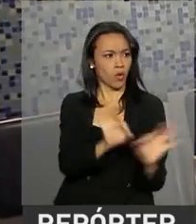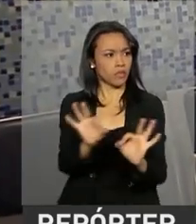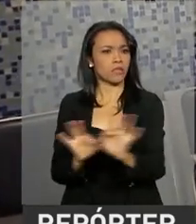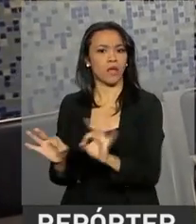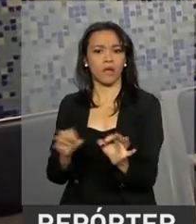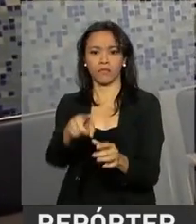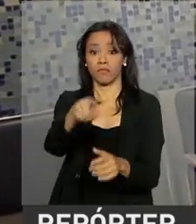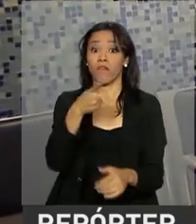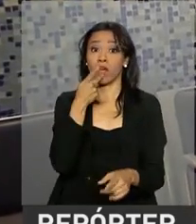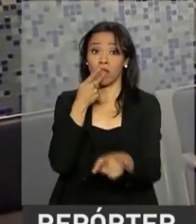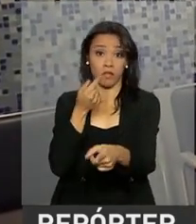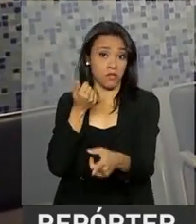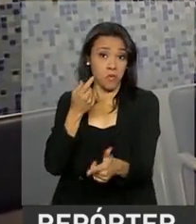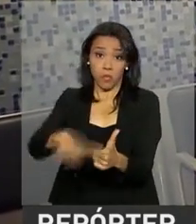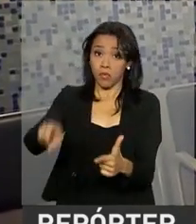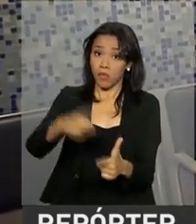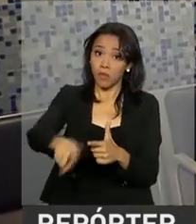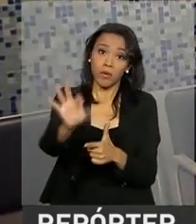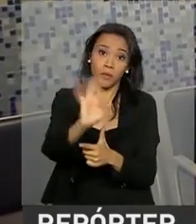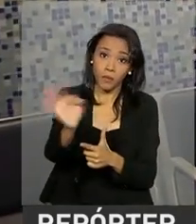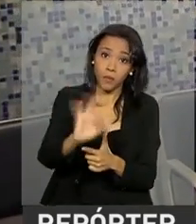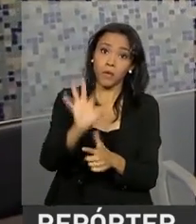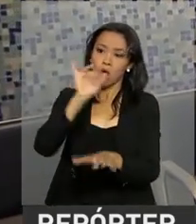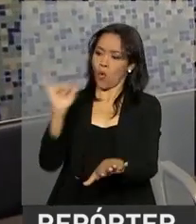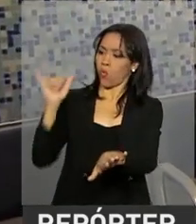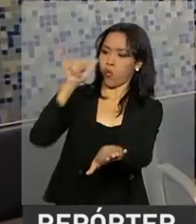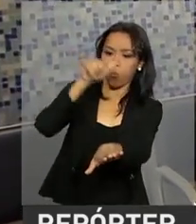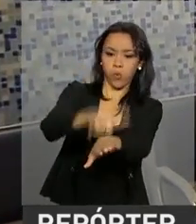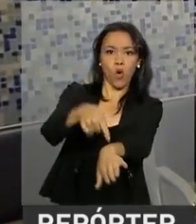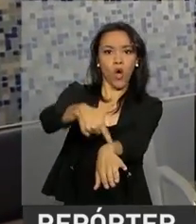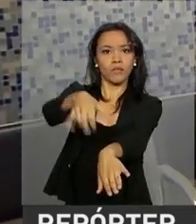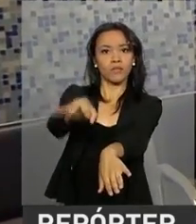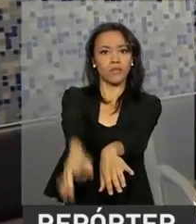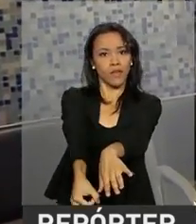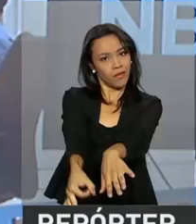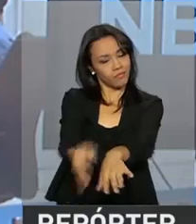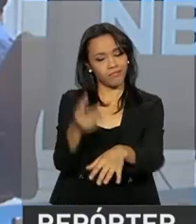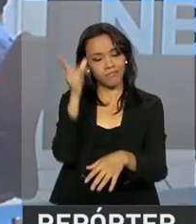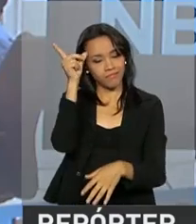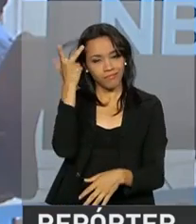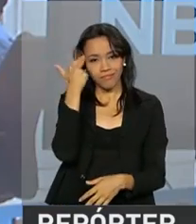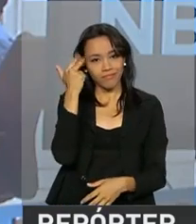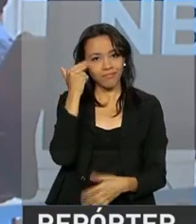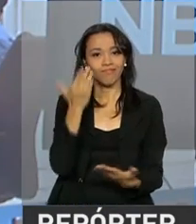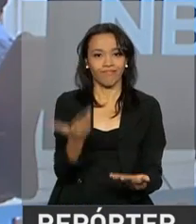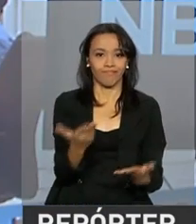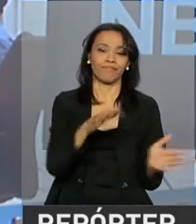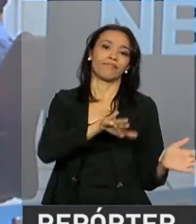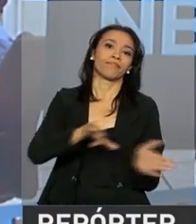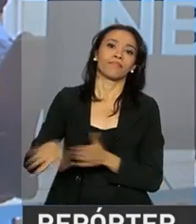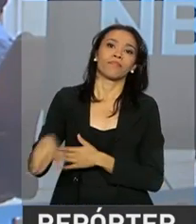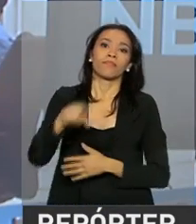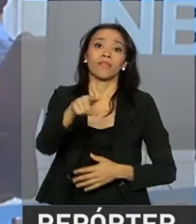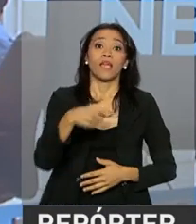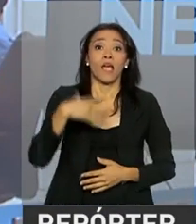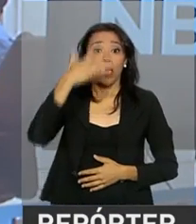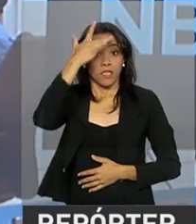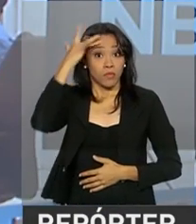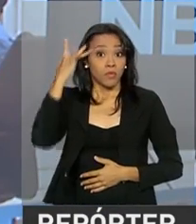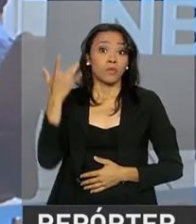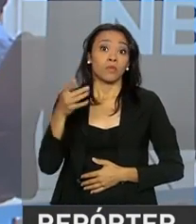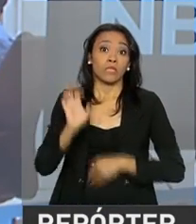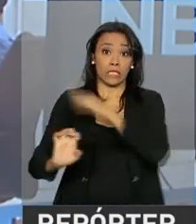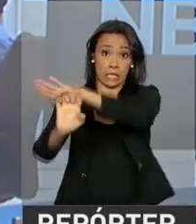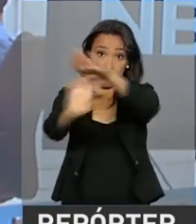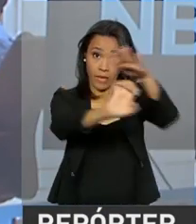nenhum problema, o voo no horário certo, tranquilo. E as autoridades aeroportuárias